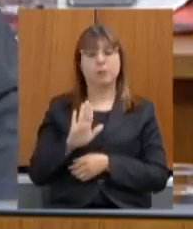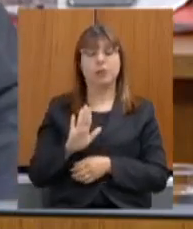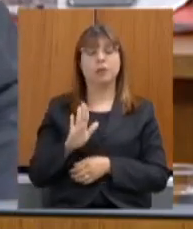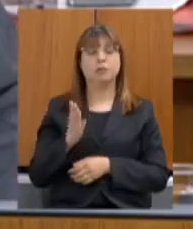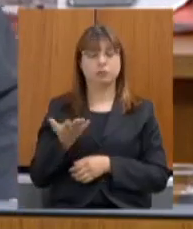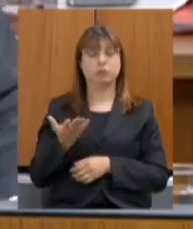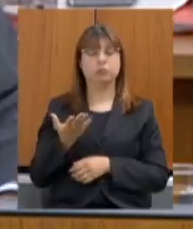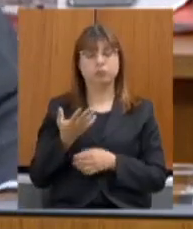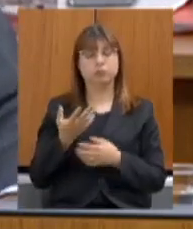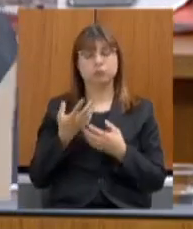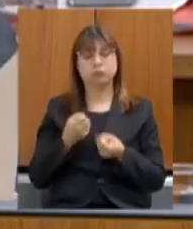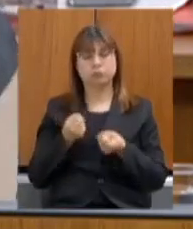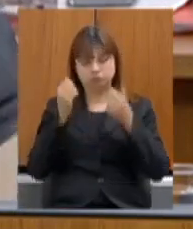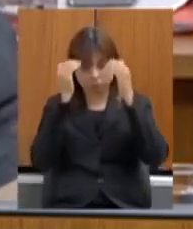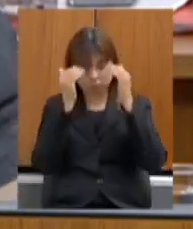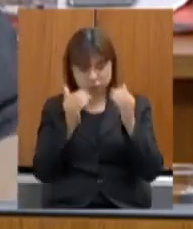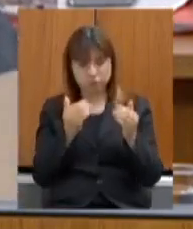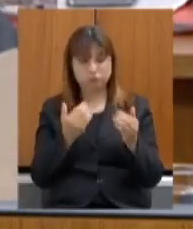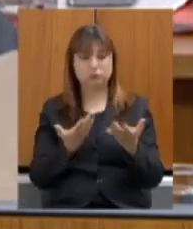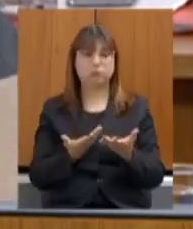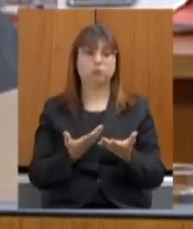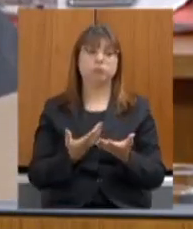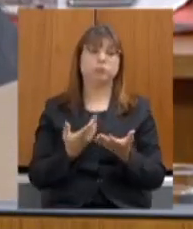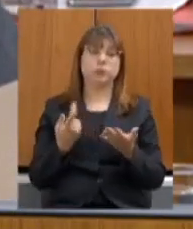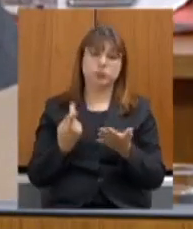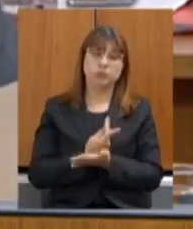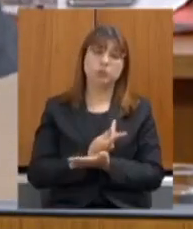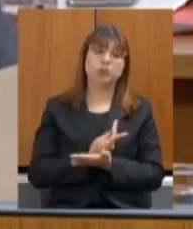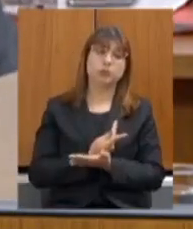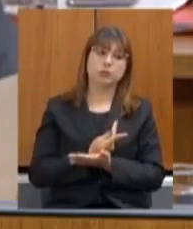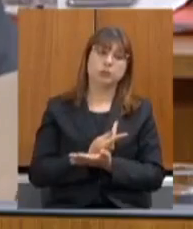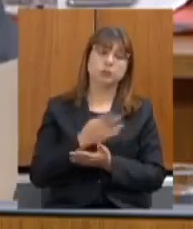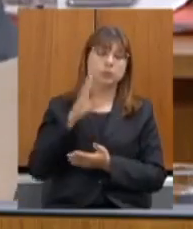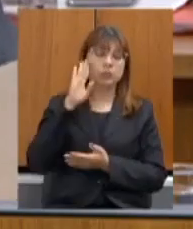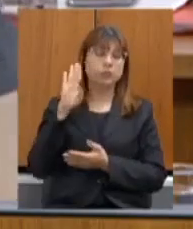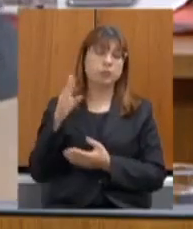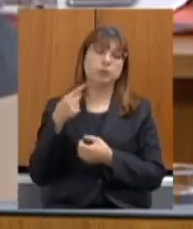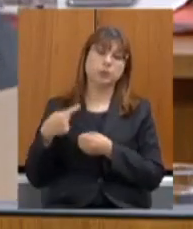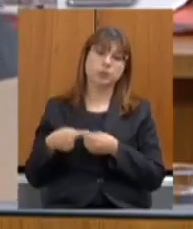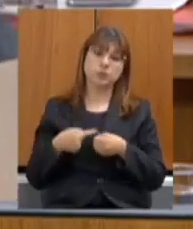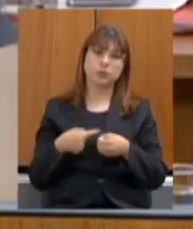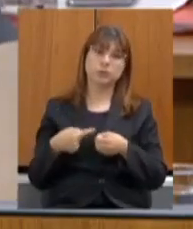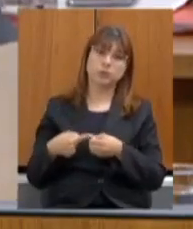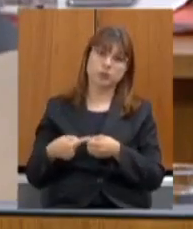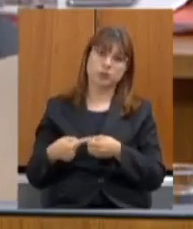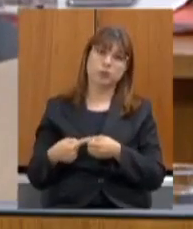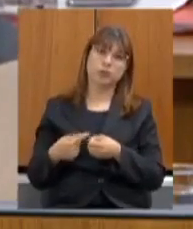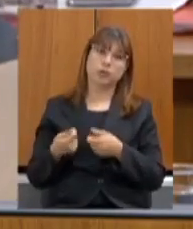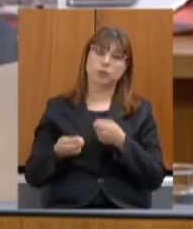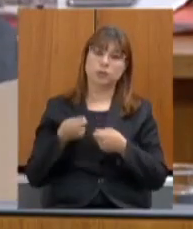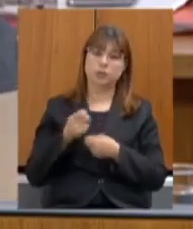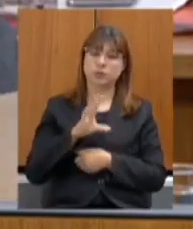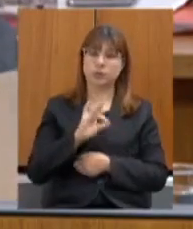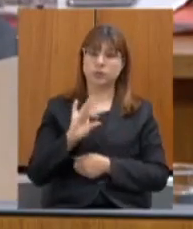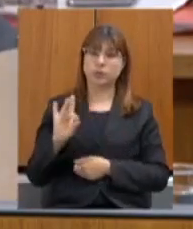garantindo aqui recursos aos municípios e, particularmente, na administração de cada um.